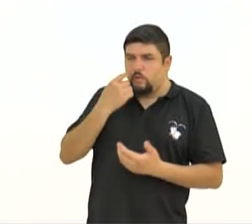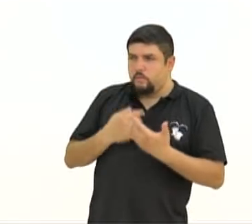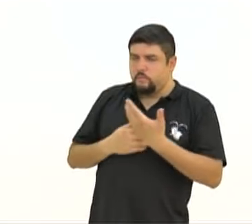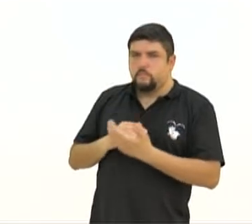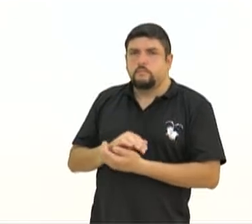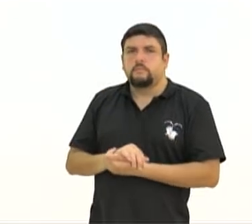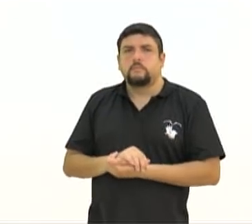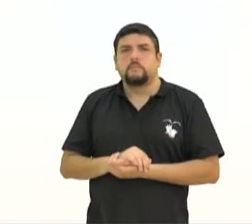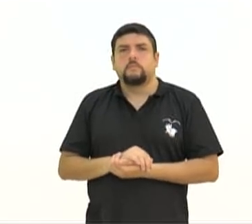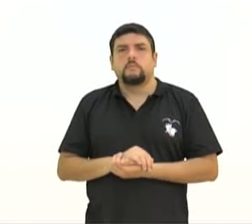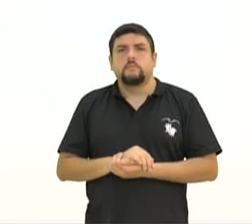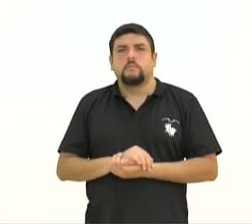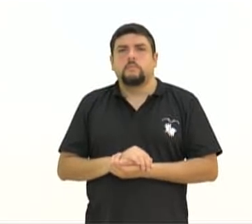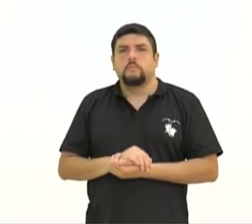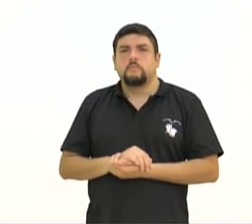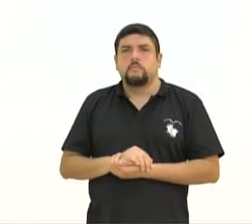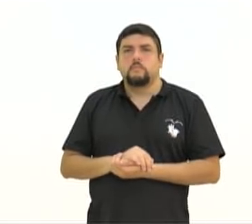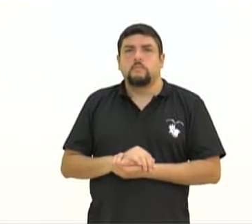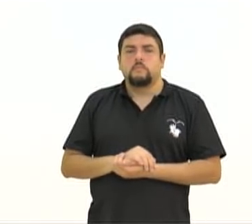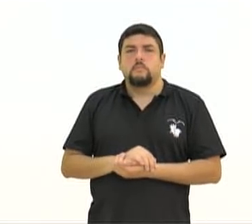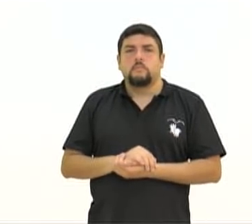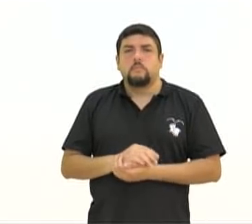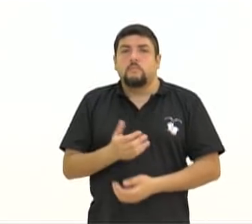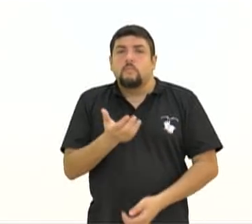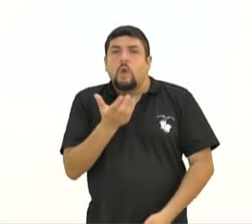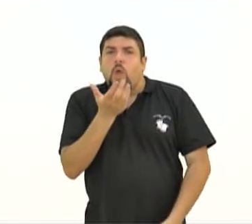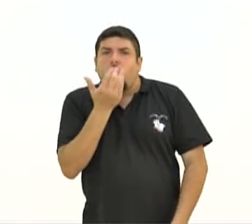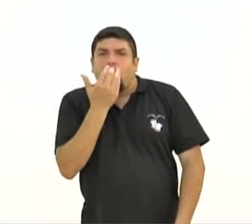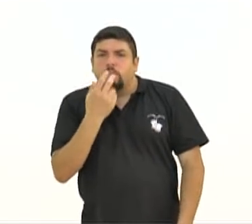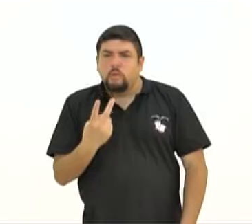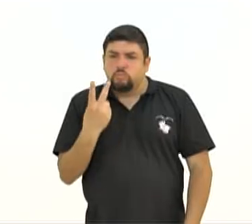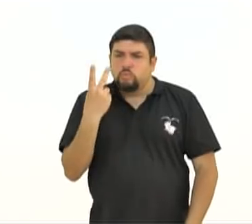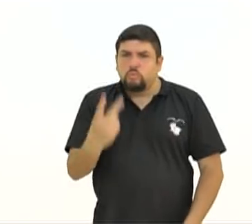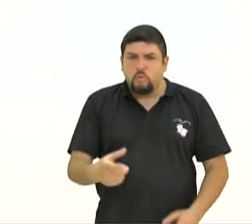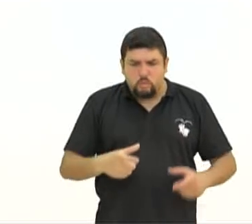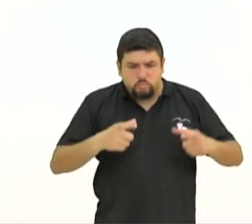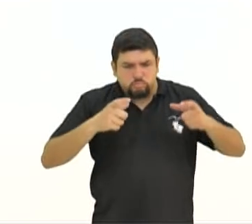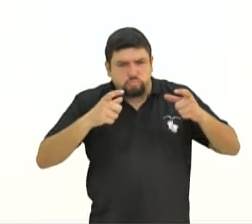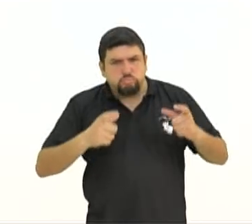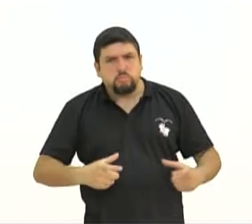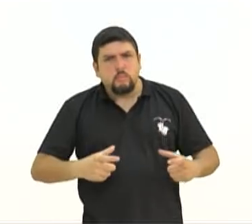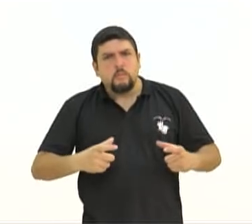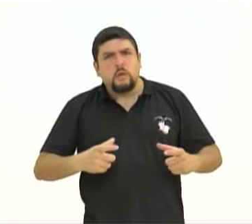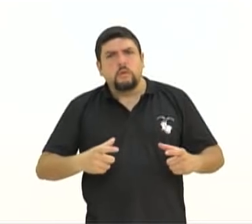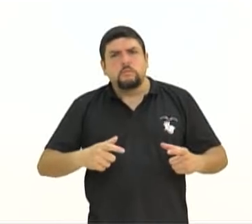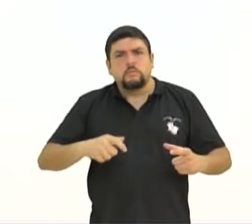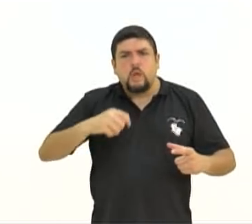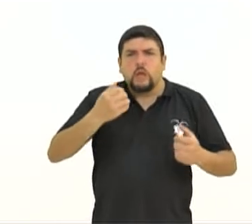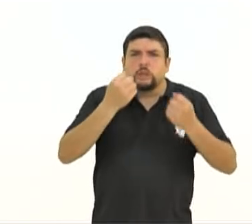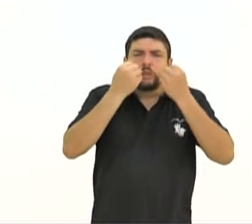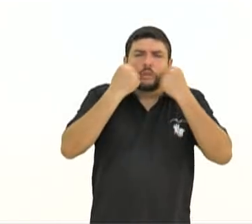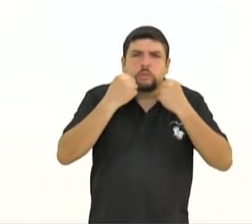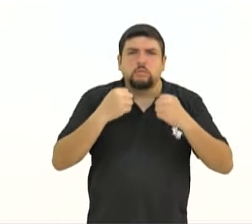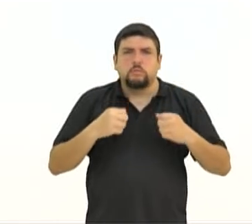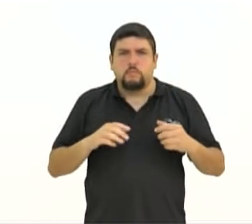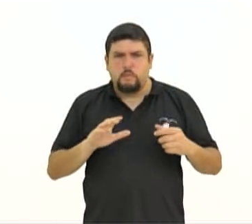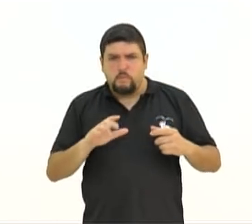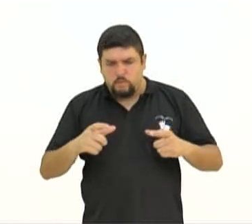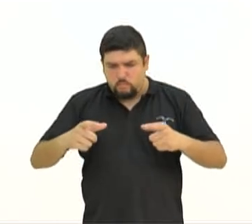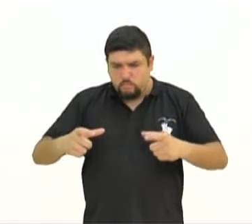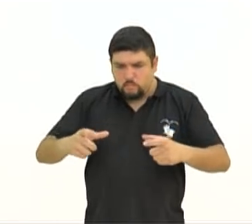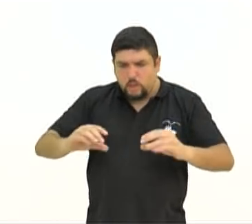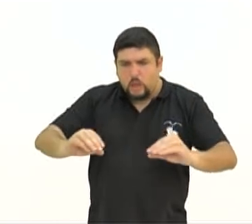exemplos. Comeu 2 pratos de canjica na noite de São João. Né? Então, a pessoa não comeu os pratos, ela comeu a